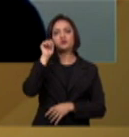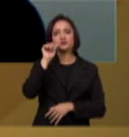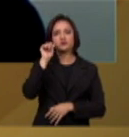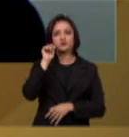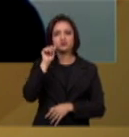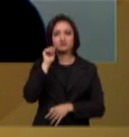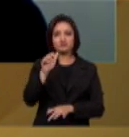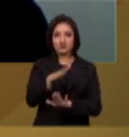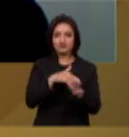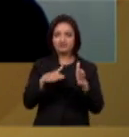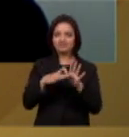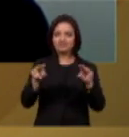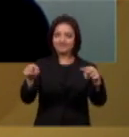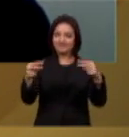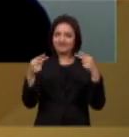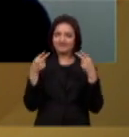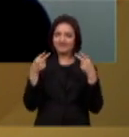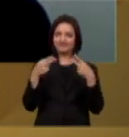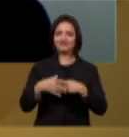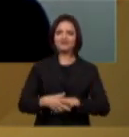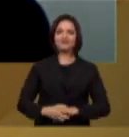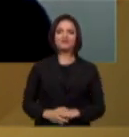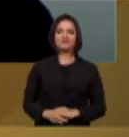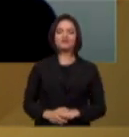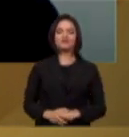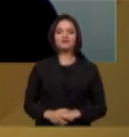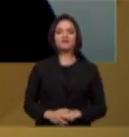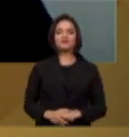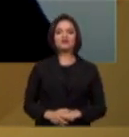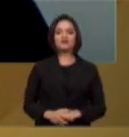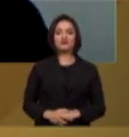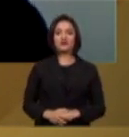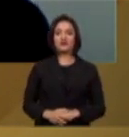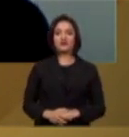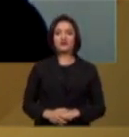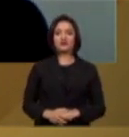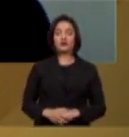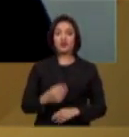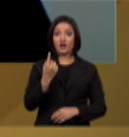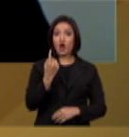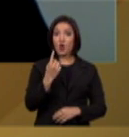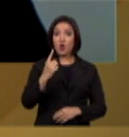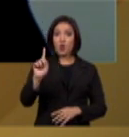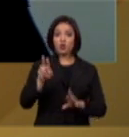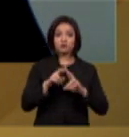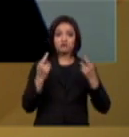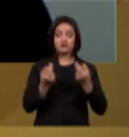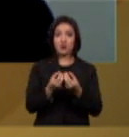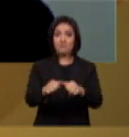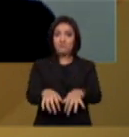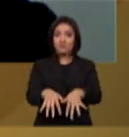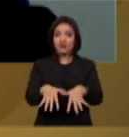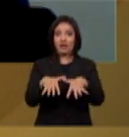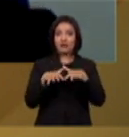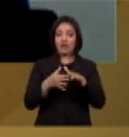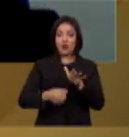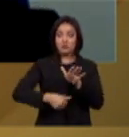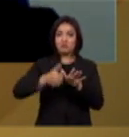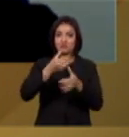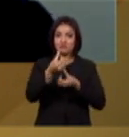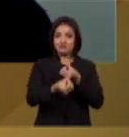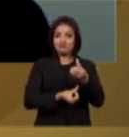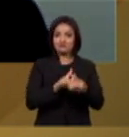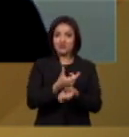que acompanham essa transmissão. Temos a última sessão plenária do primeiro semestre de 2020. Com